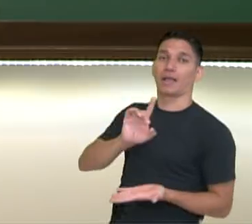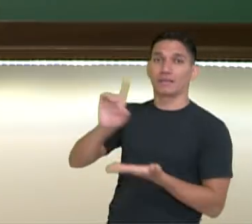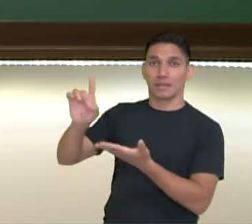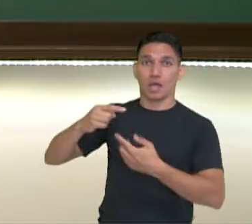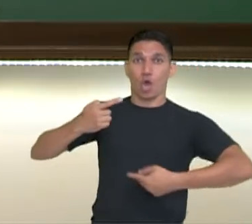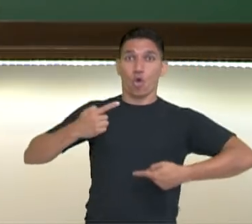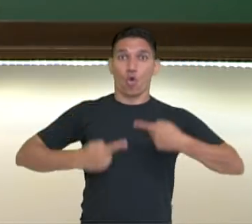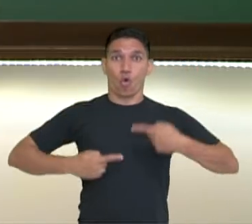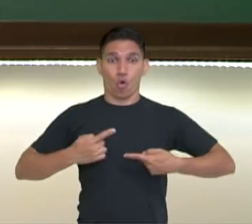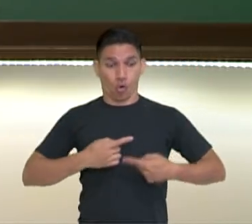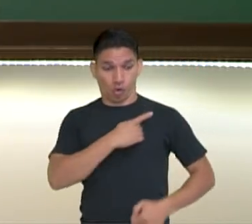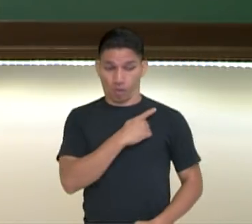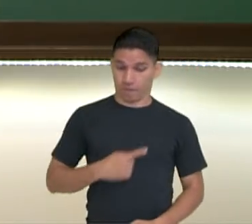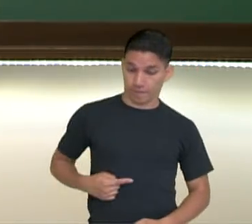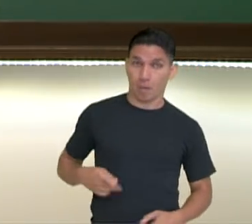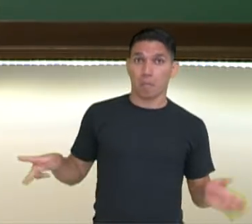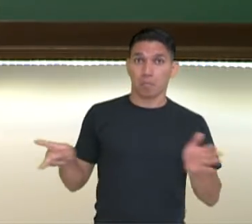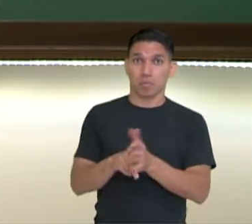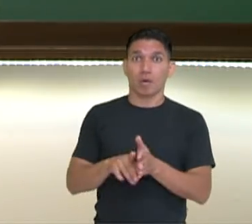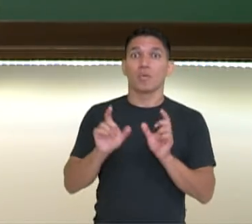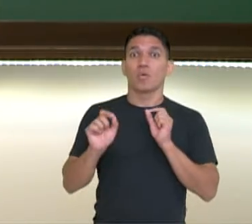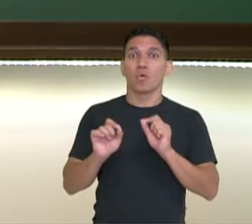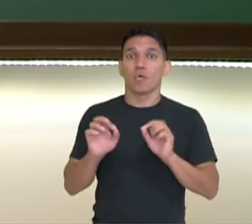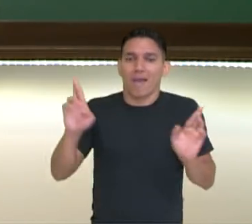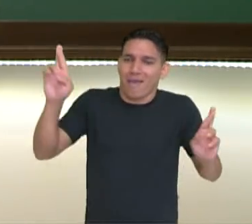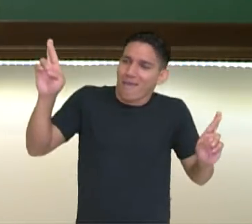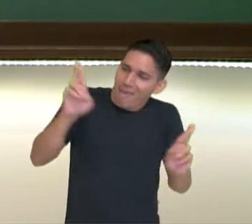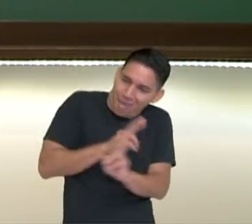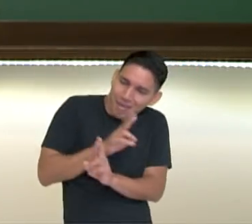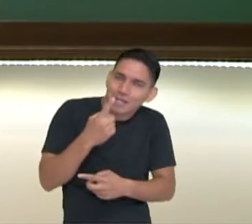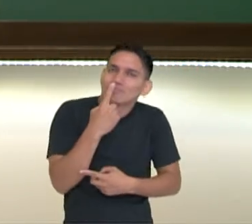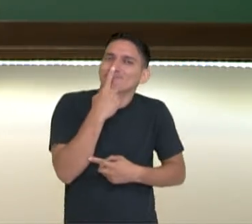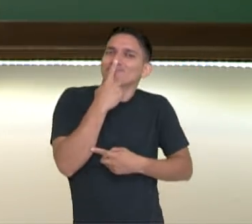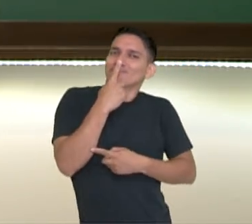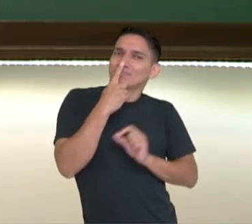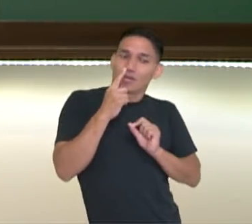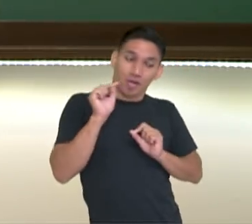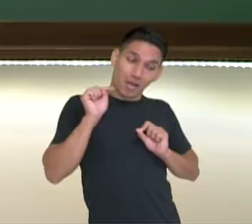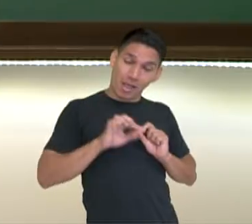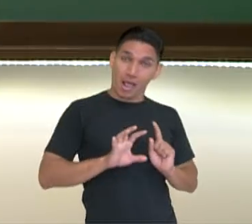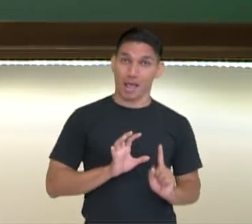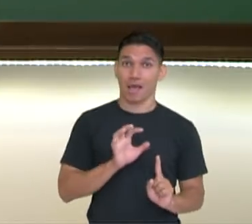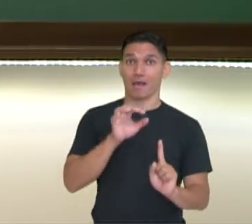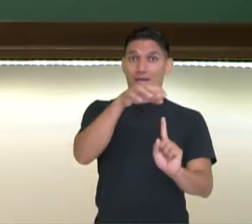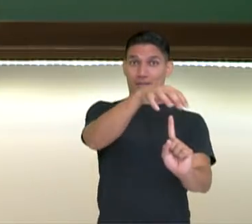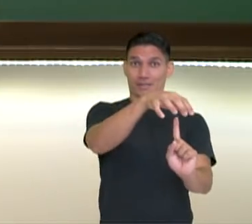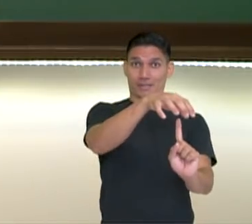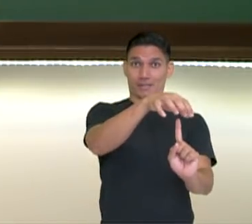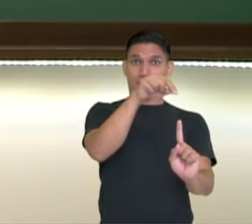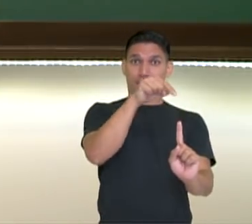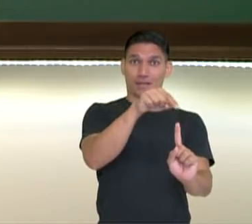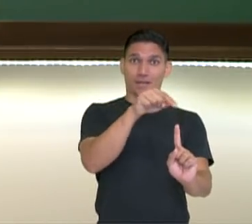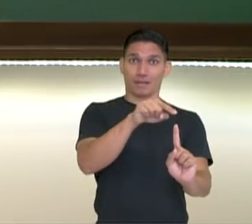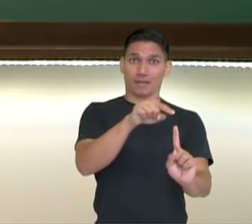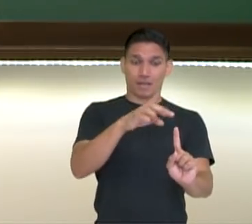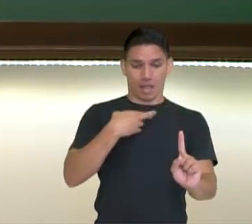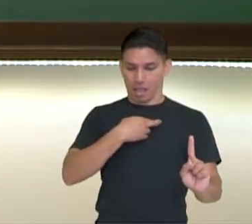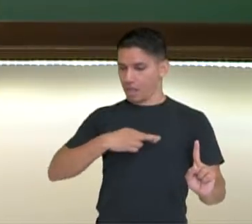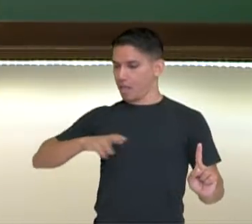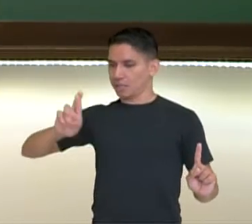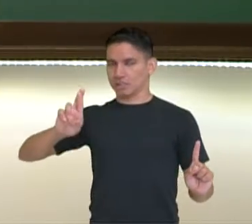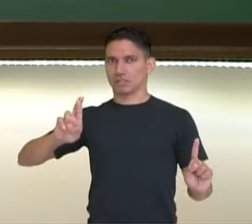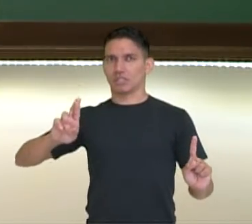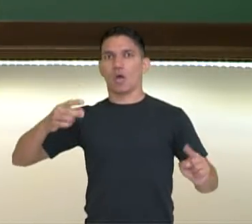por uma teocracia. Isso é, aquela relação muito íntima entre o poder do rei e o poder religioso, o